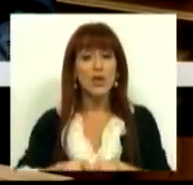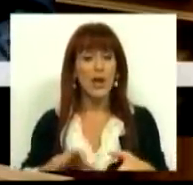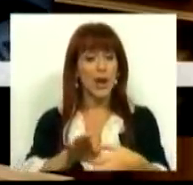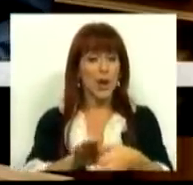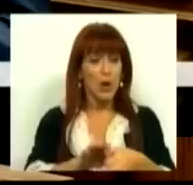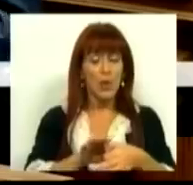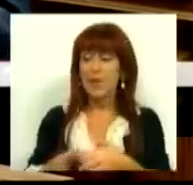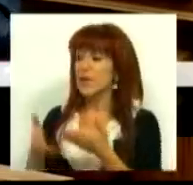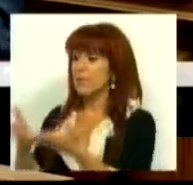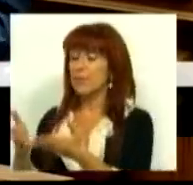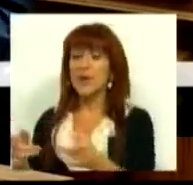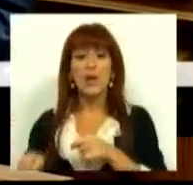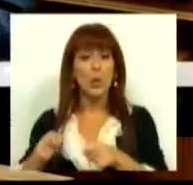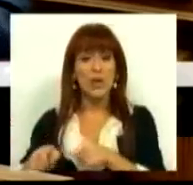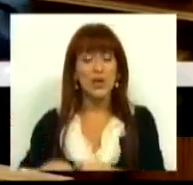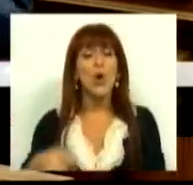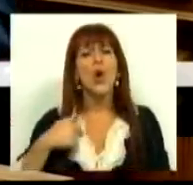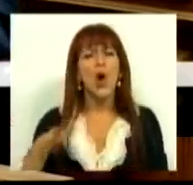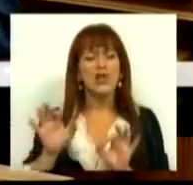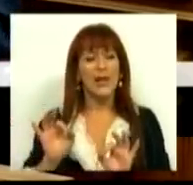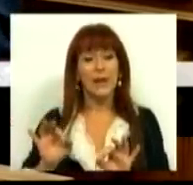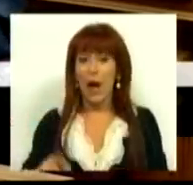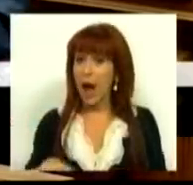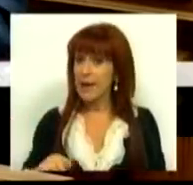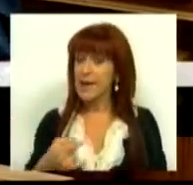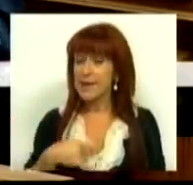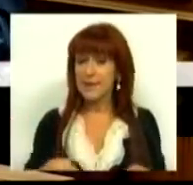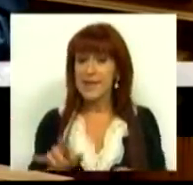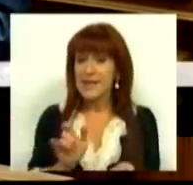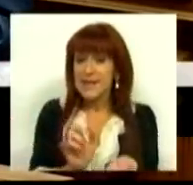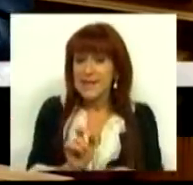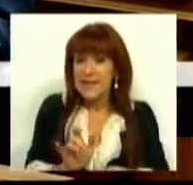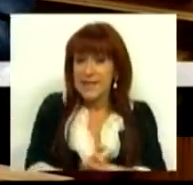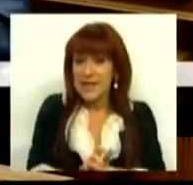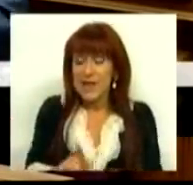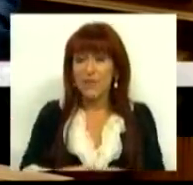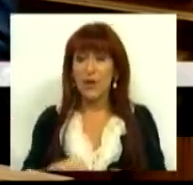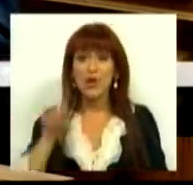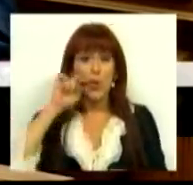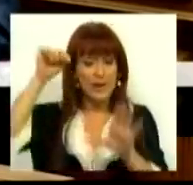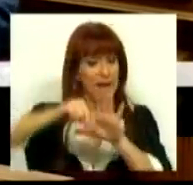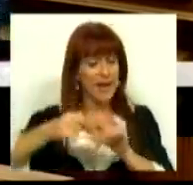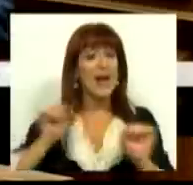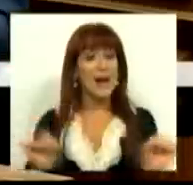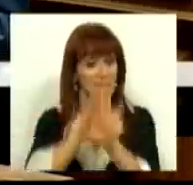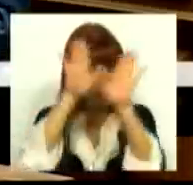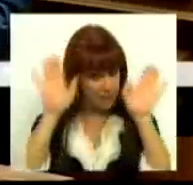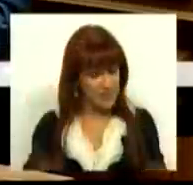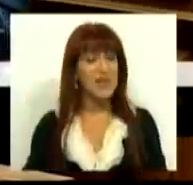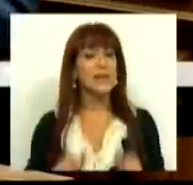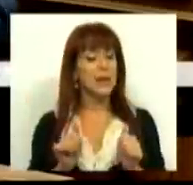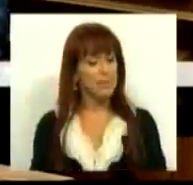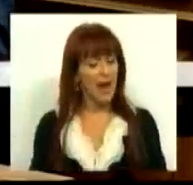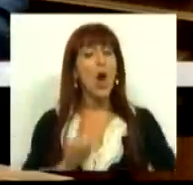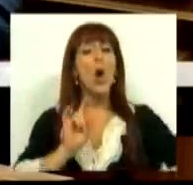cooperação e coordenação. Nós estamos a tratar de uma área sensível, que é a segurança interna, e nós temos que clarificar com muita